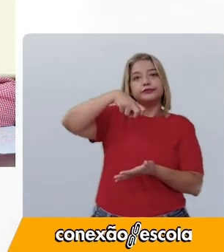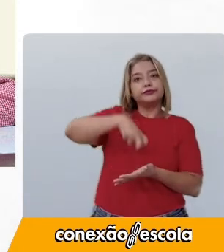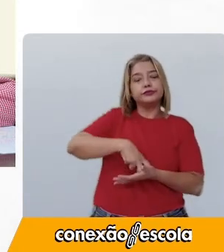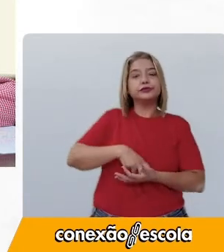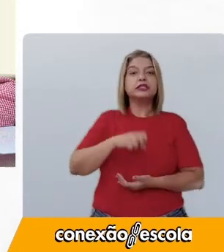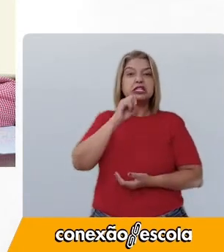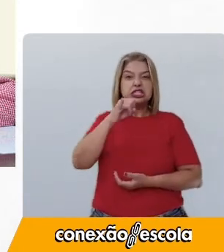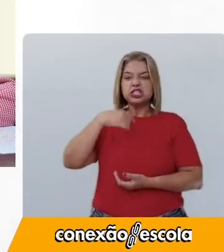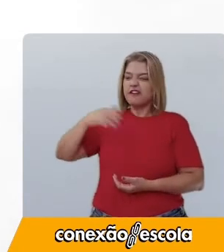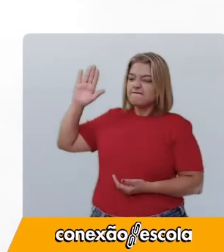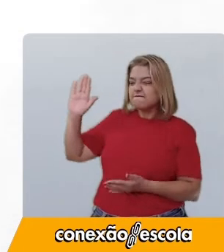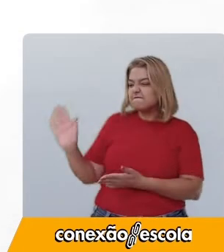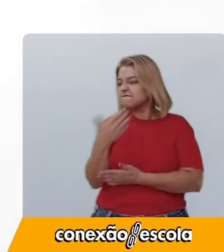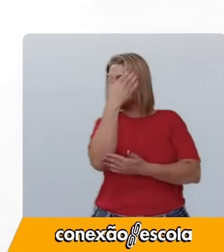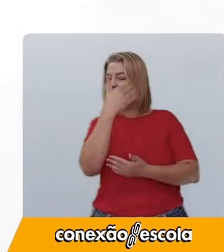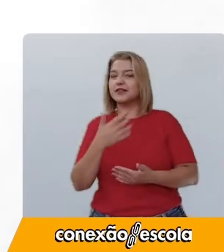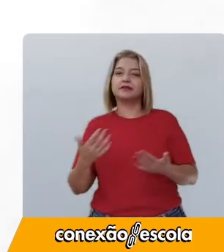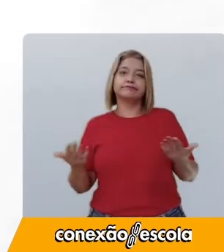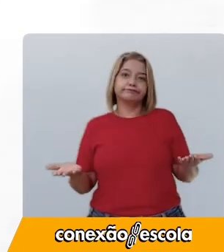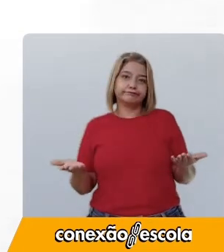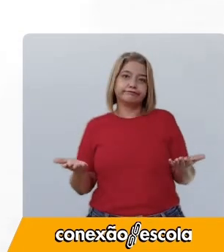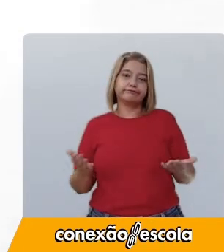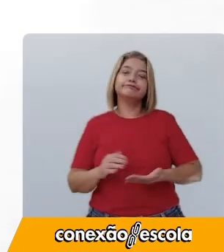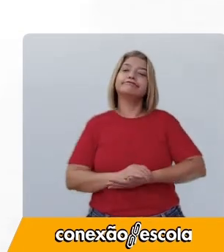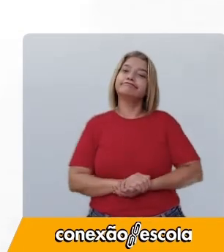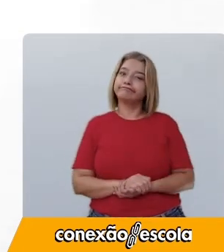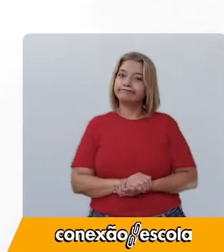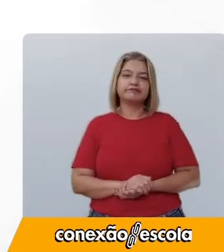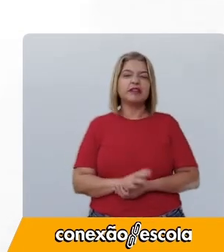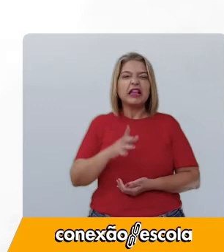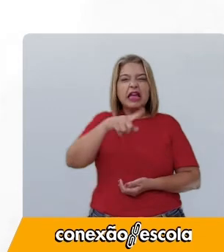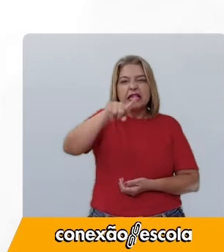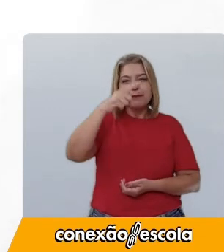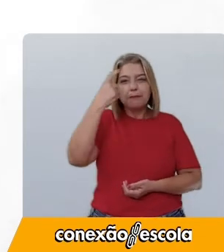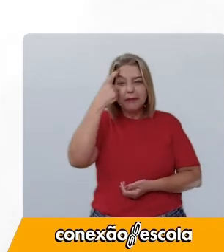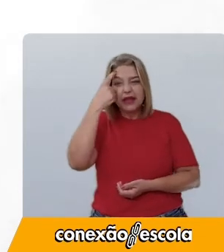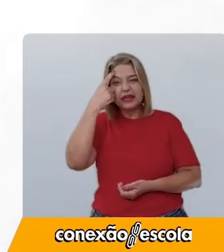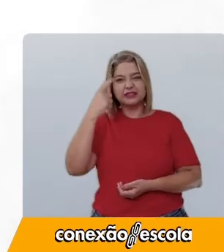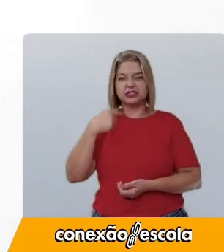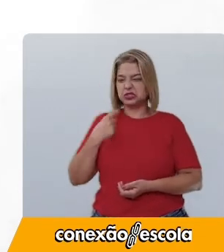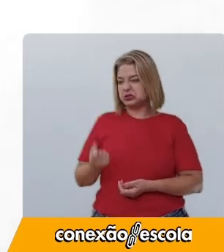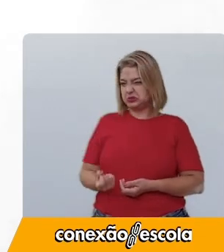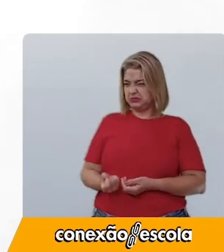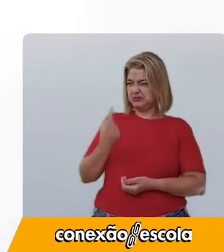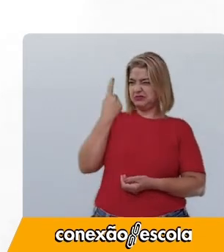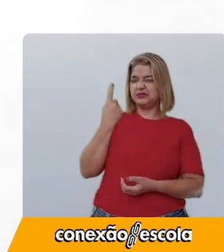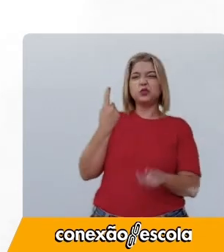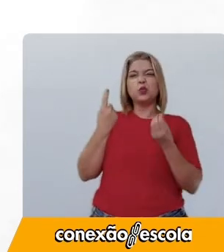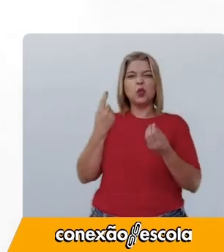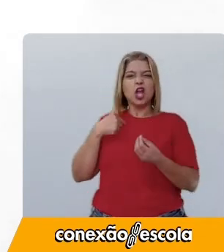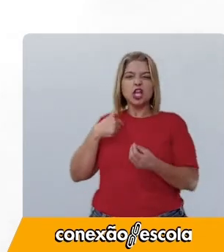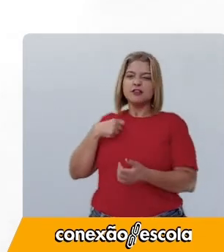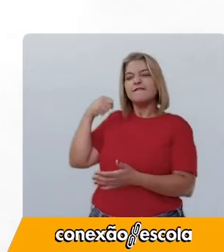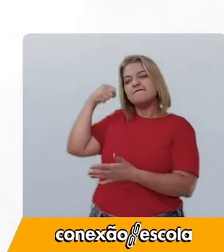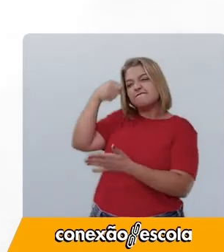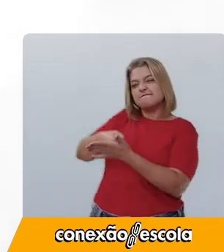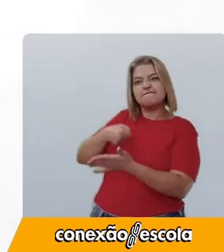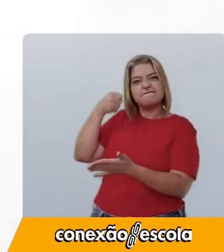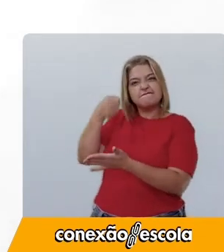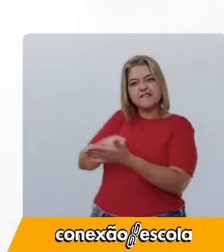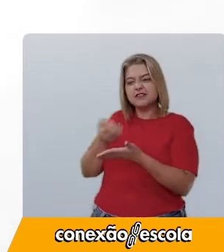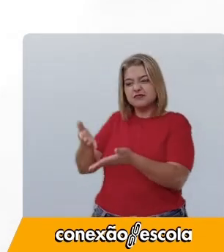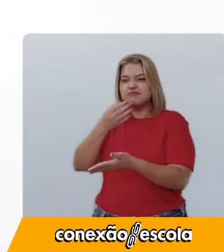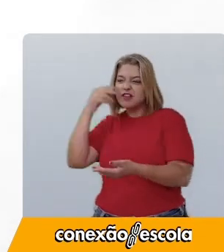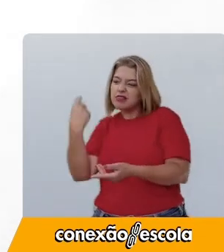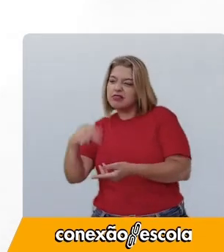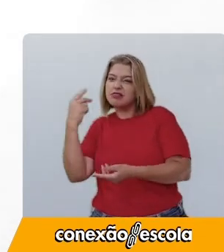lhe dou um safanão. E não vem achar estranho só porque dei uma surra no danado do